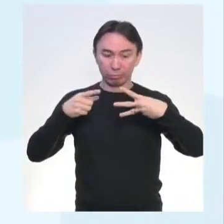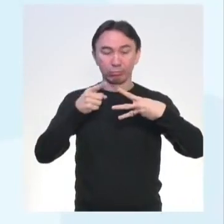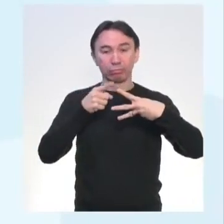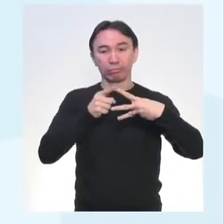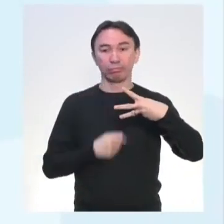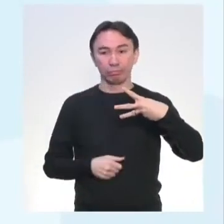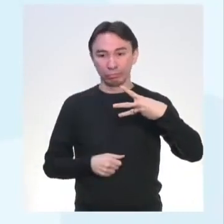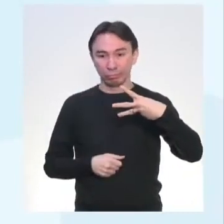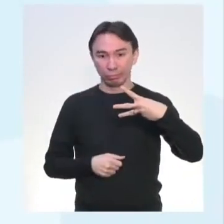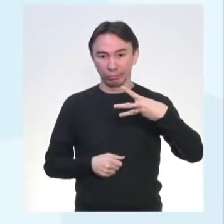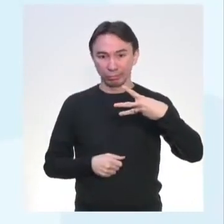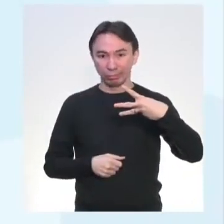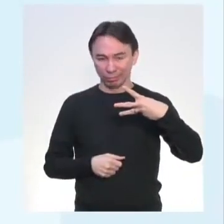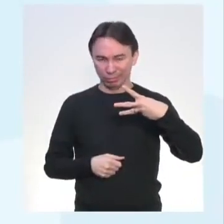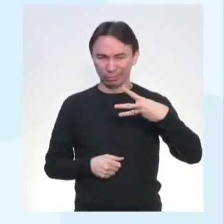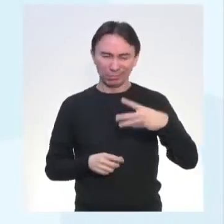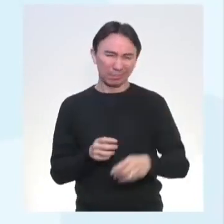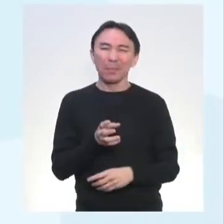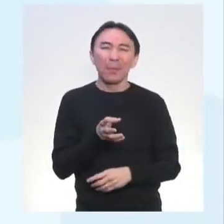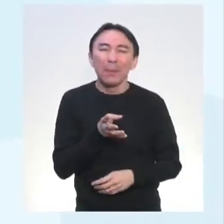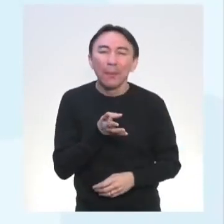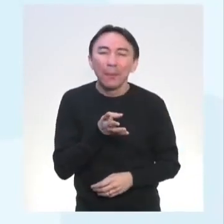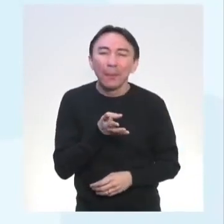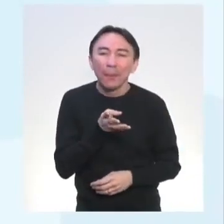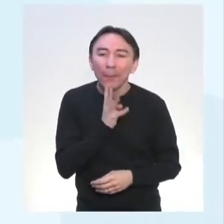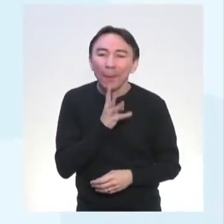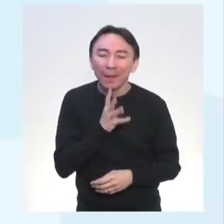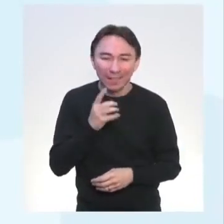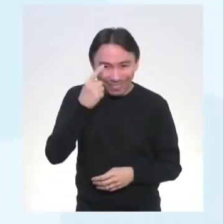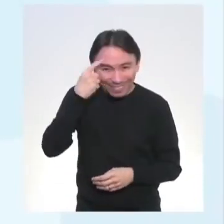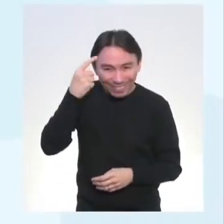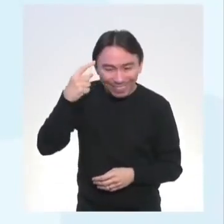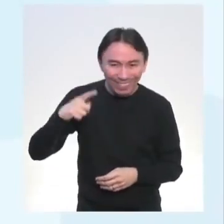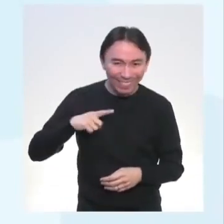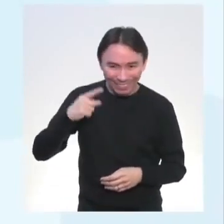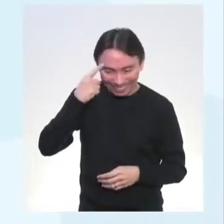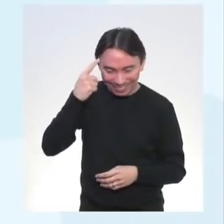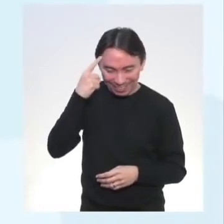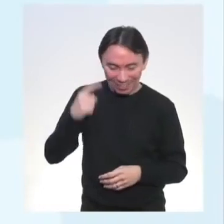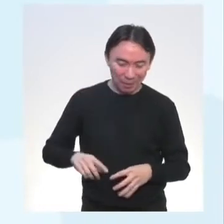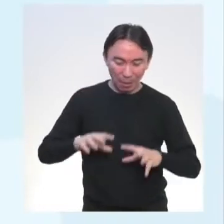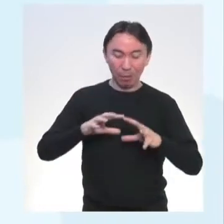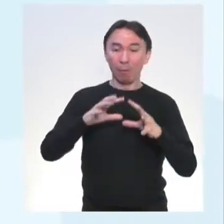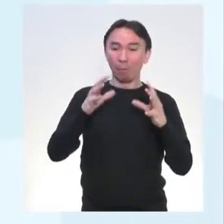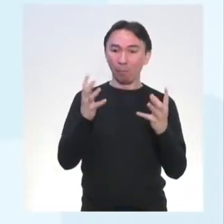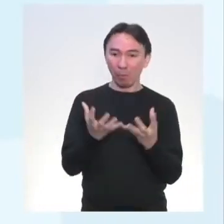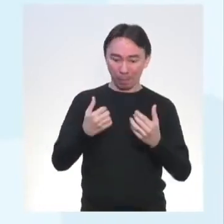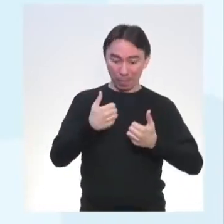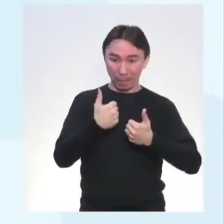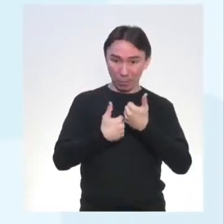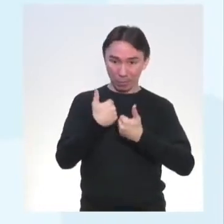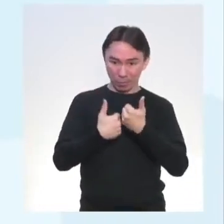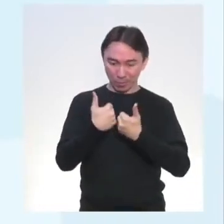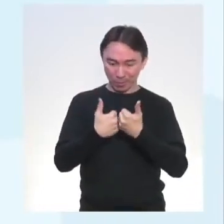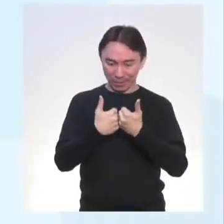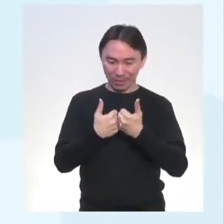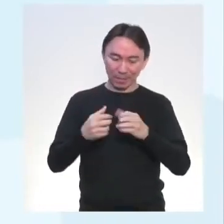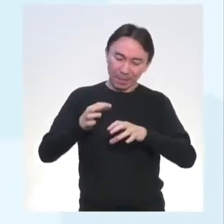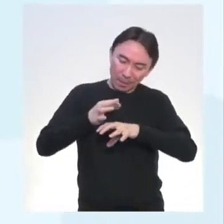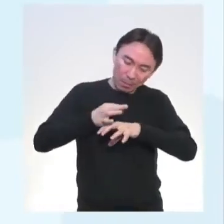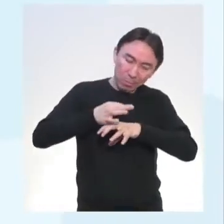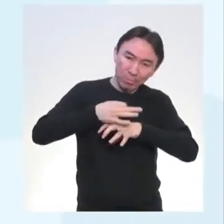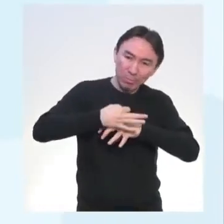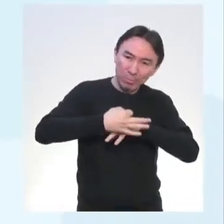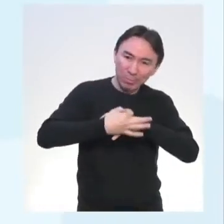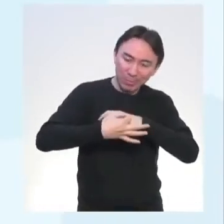de futebol, né? Que tem aqueles gominhos na bola de futebol, tem alguns gominhos que tem 6 lados e alguns